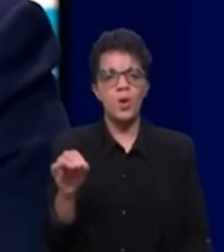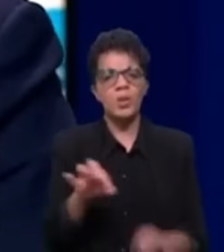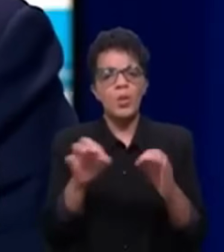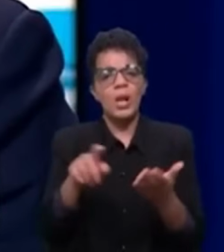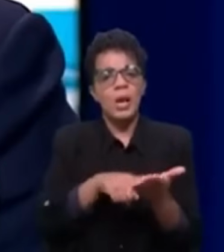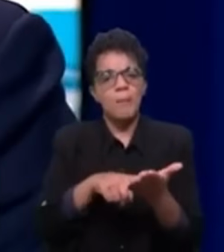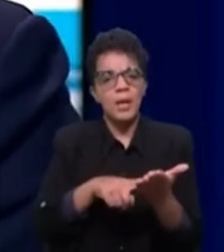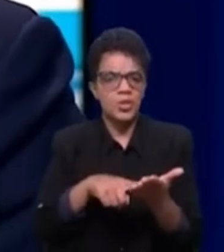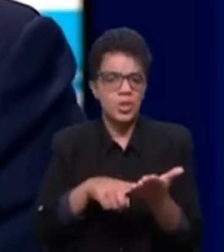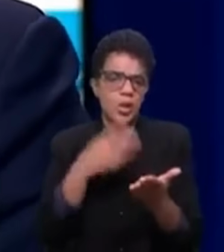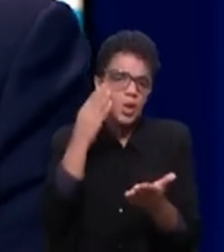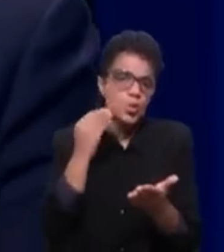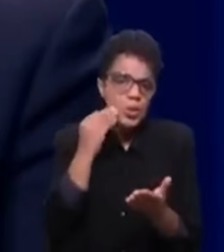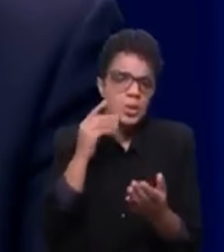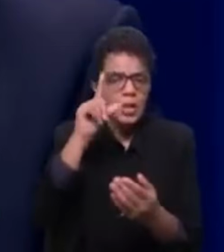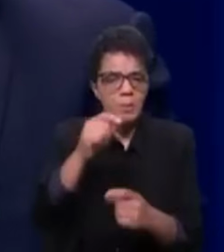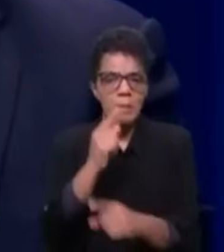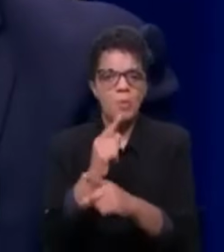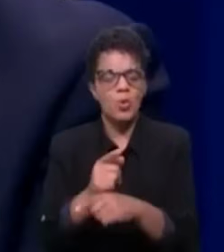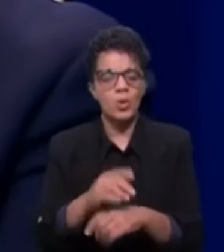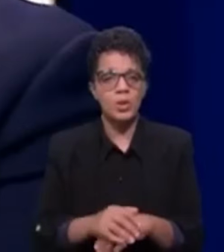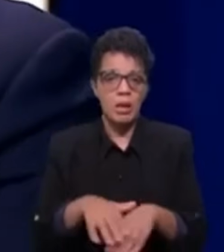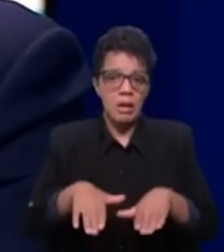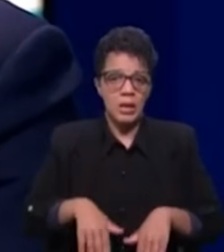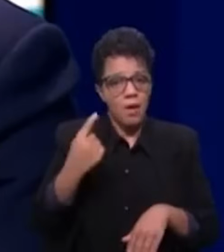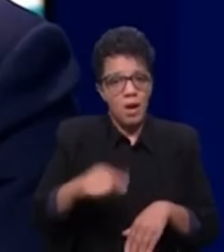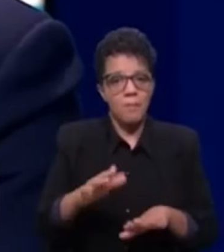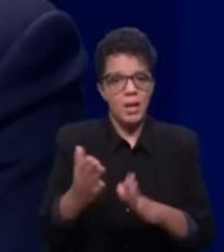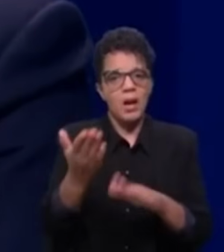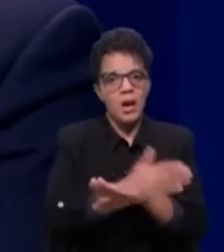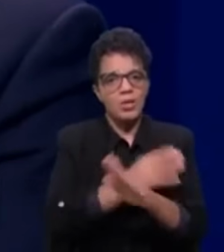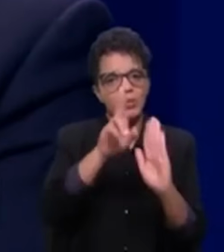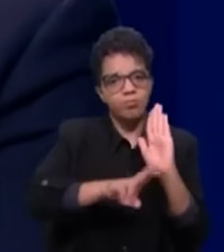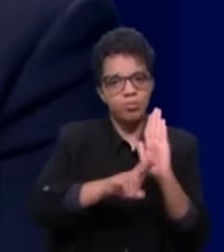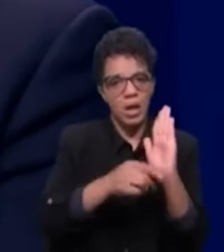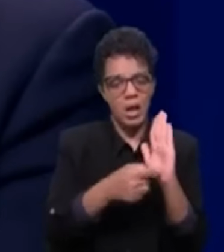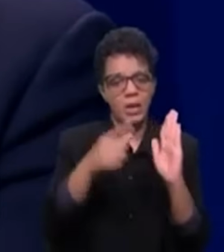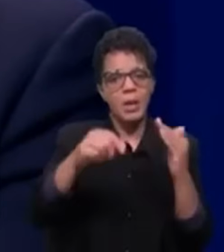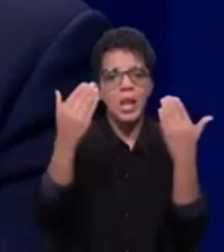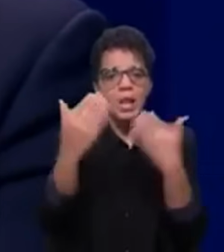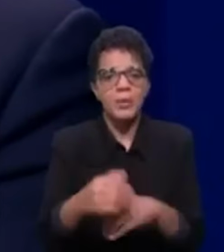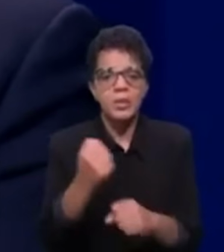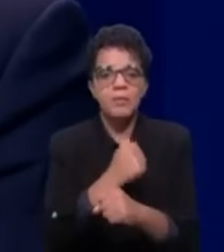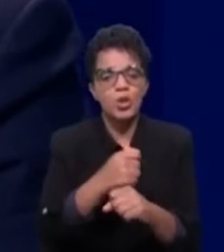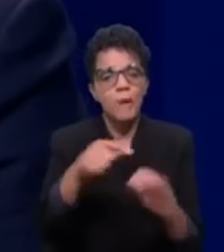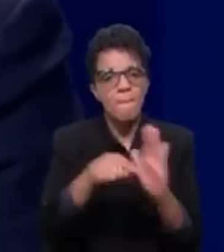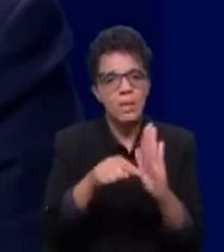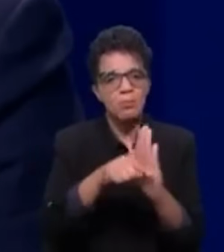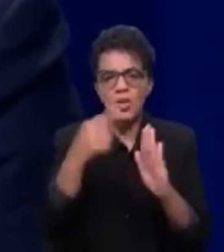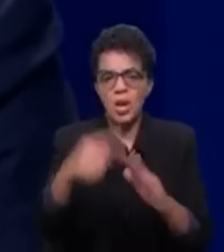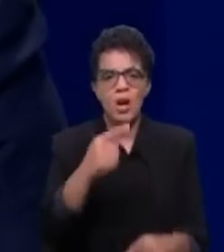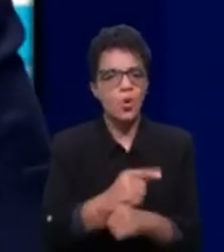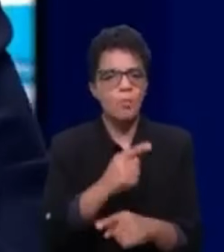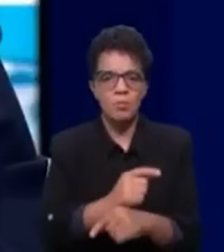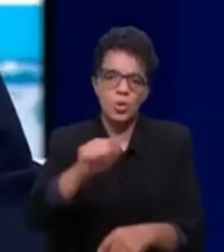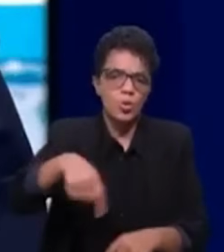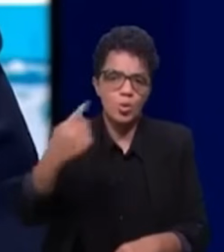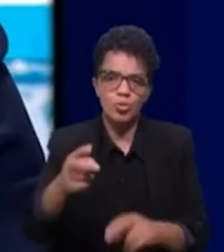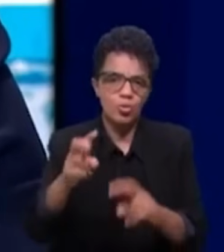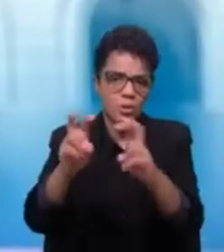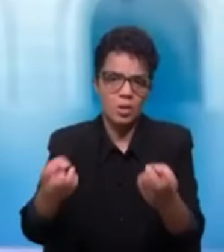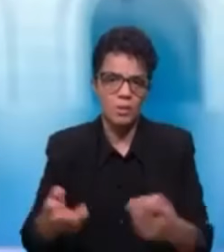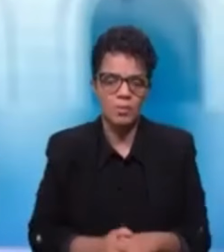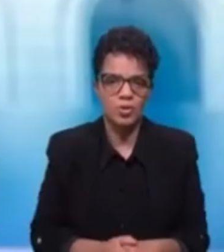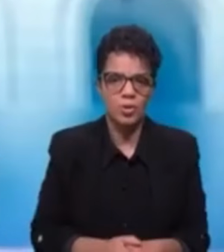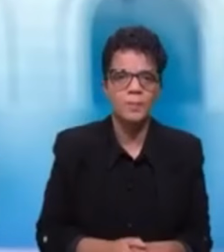Bélgica a Suíça e outros países asseguram pode haver greve ela tem que estar regulamentada Há Limites e há serviços mínimos meso e para fechar esta questão